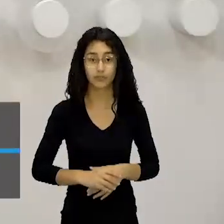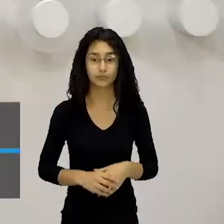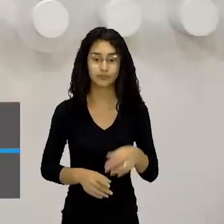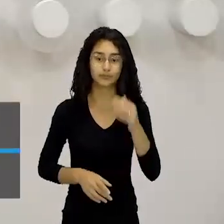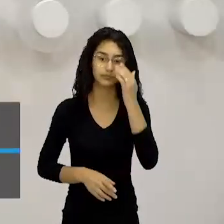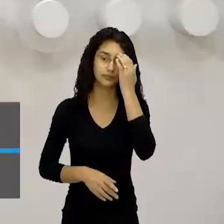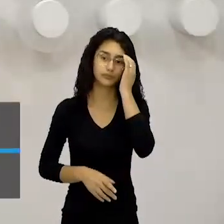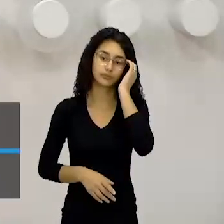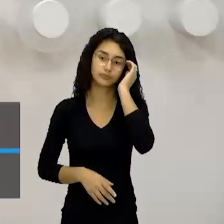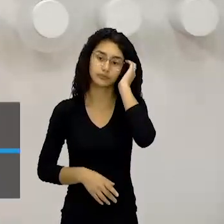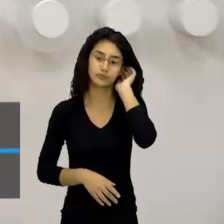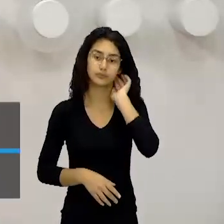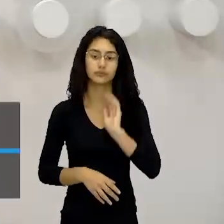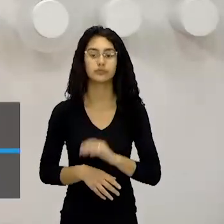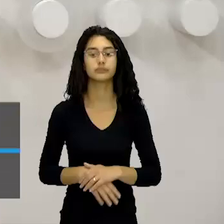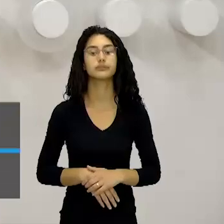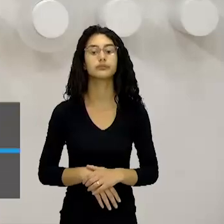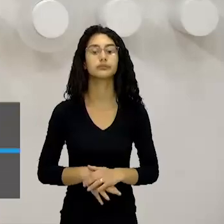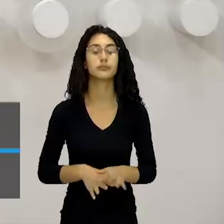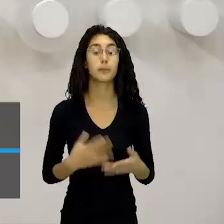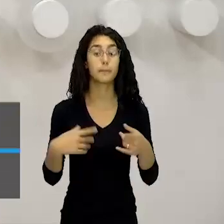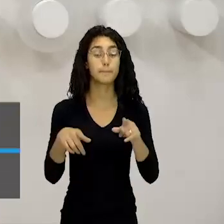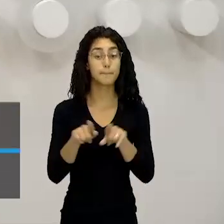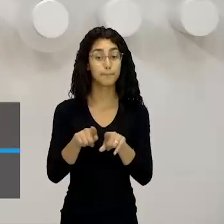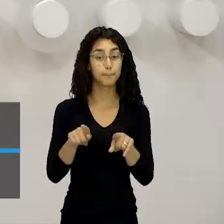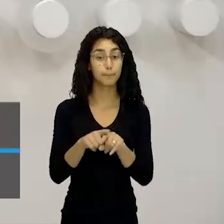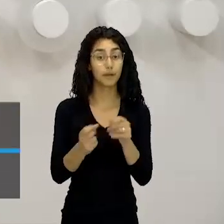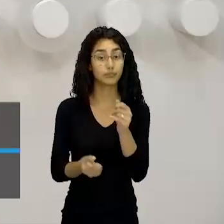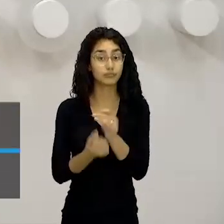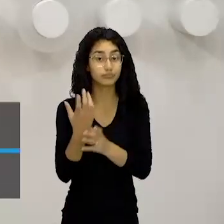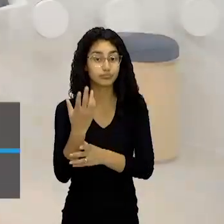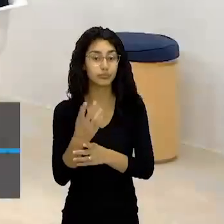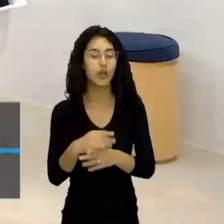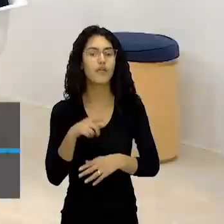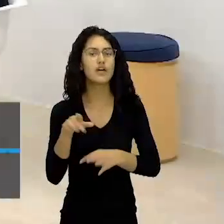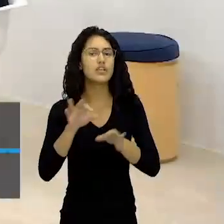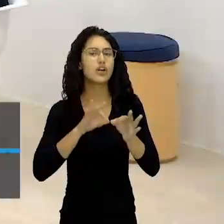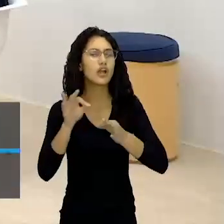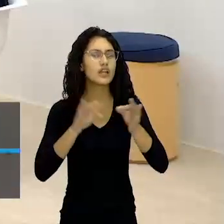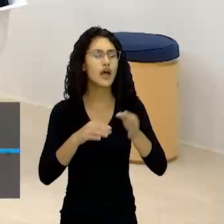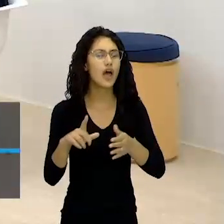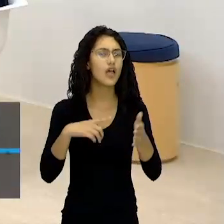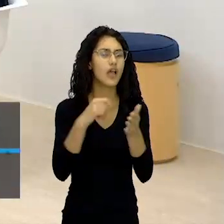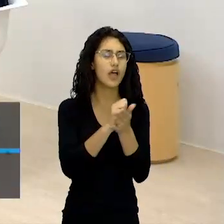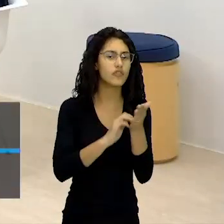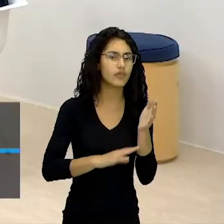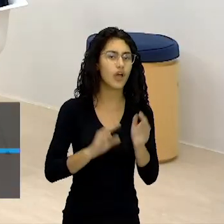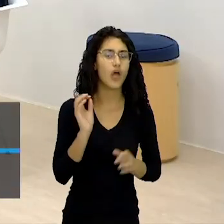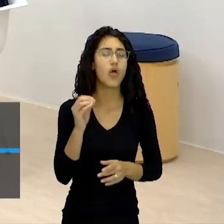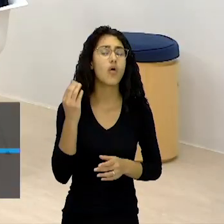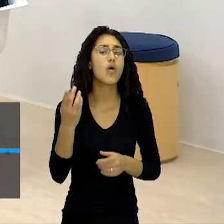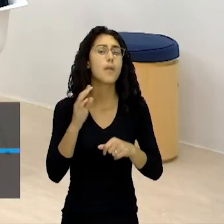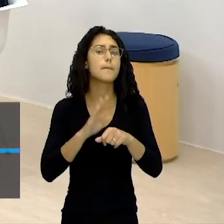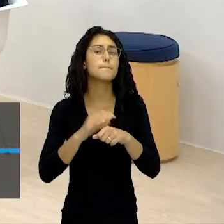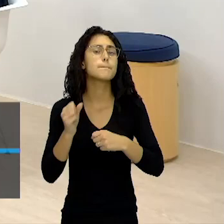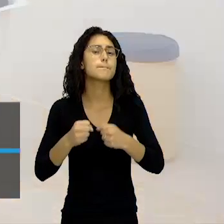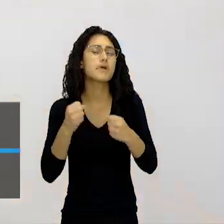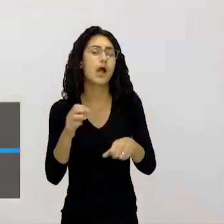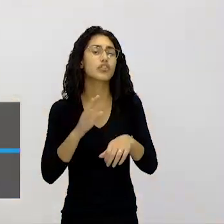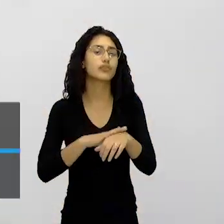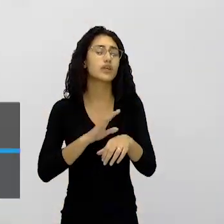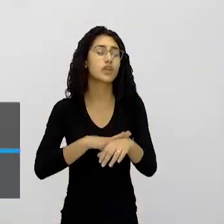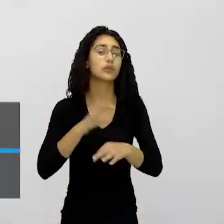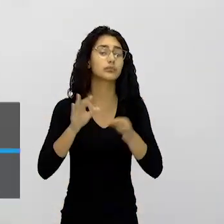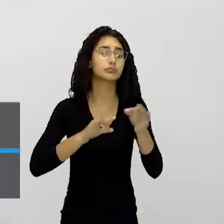exercício. E aí a gente vai criando isso. Vocês se organizaram? Tem as atividades? O que vocês podem estar se